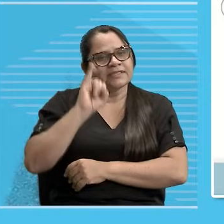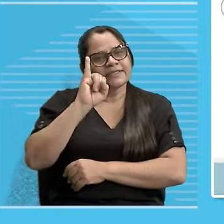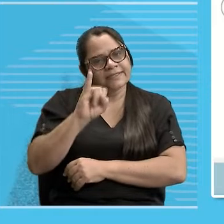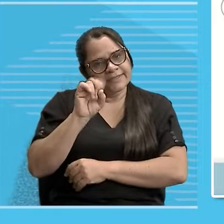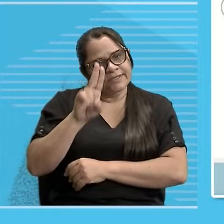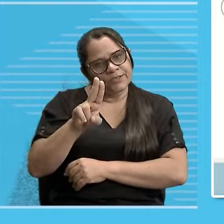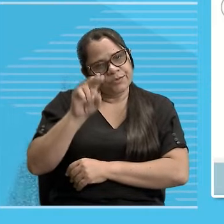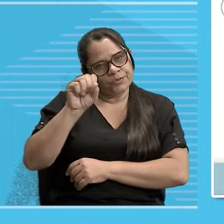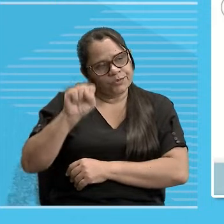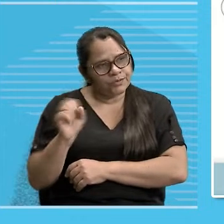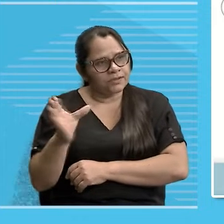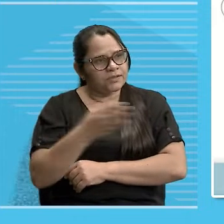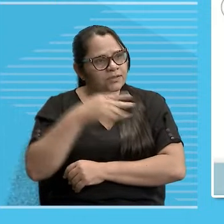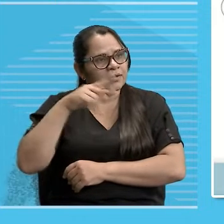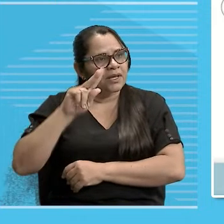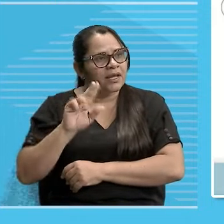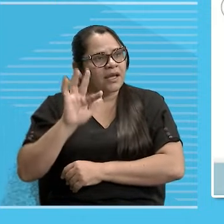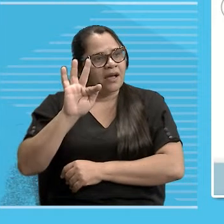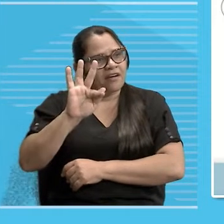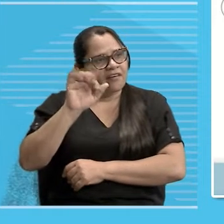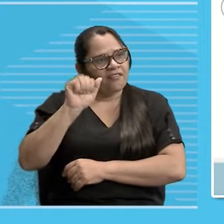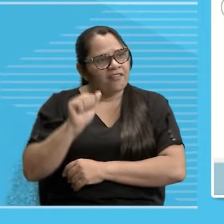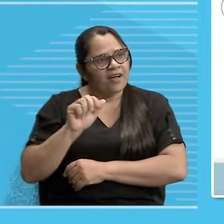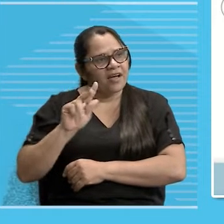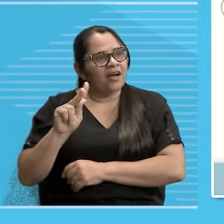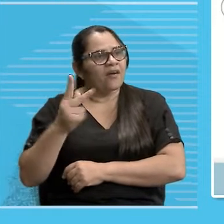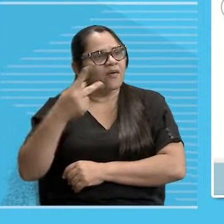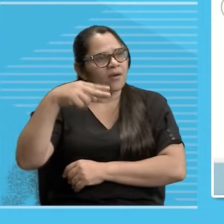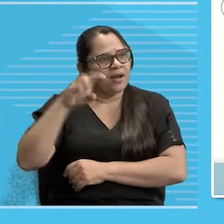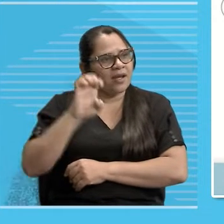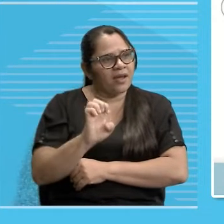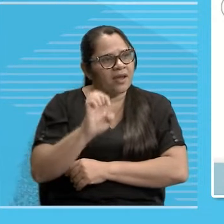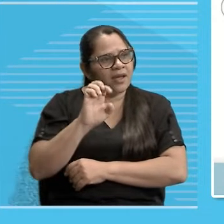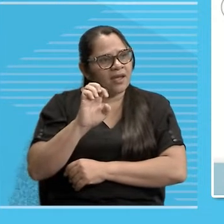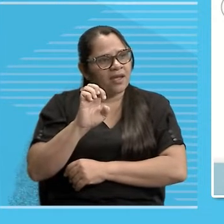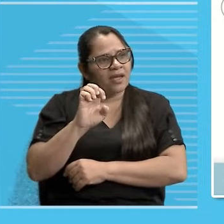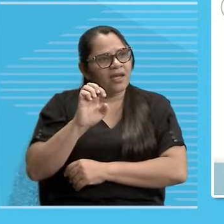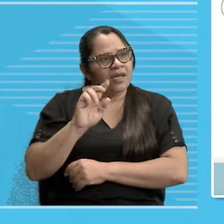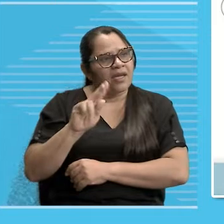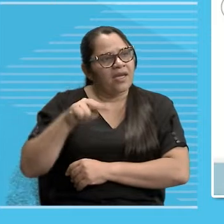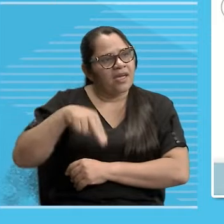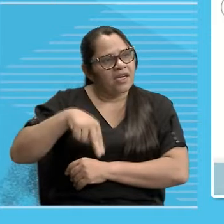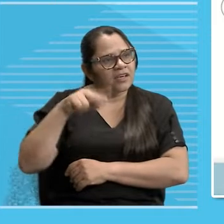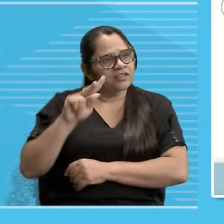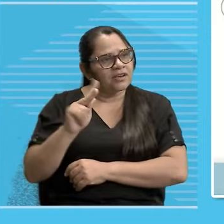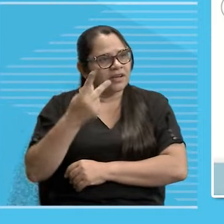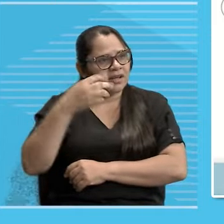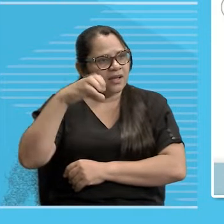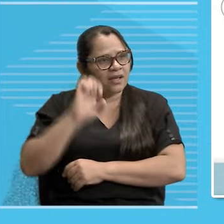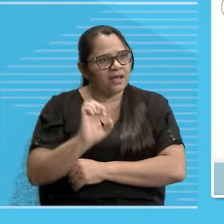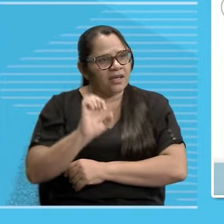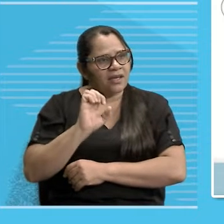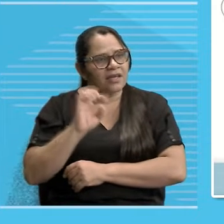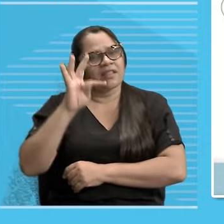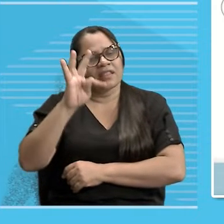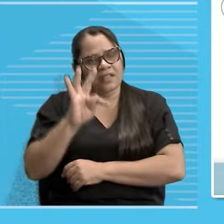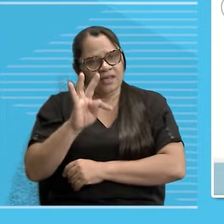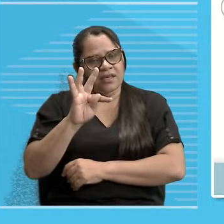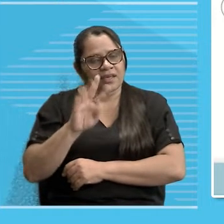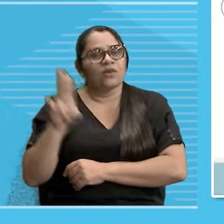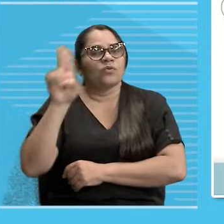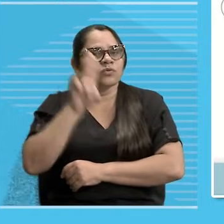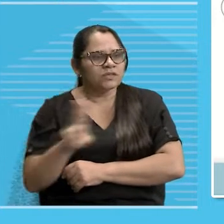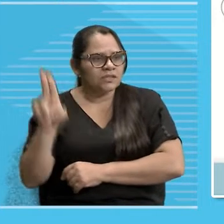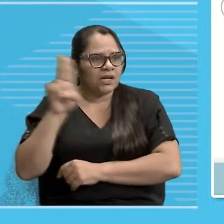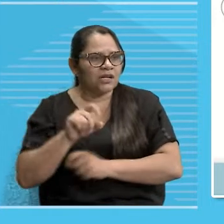Na escala Celsius e Fahrenheit, relacionando essas duas escalas, nós iríamos